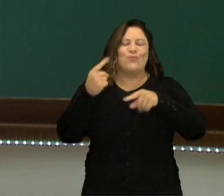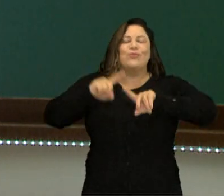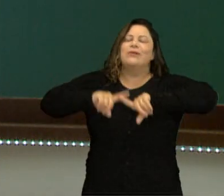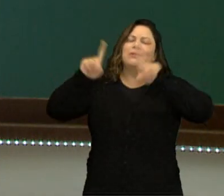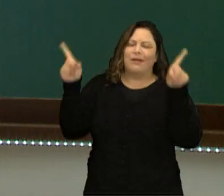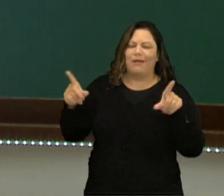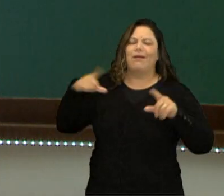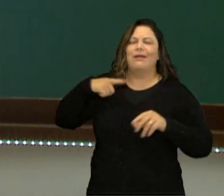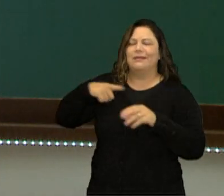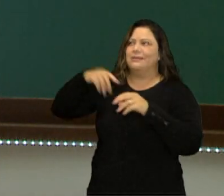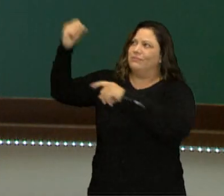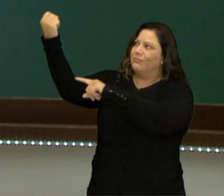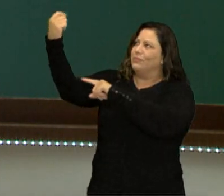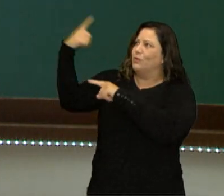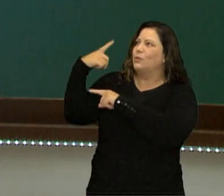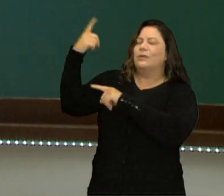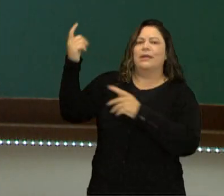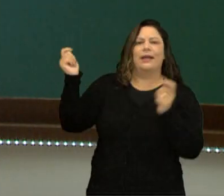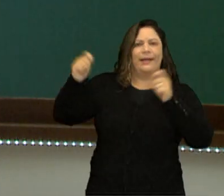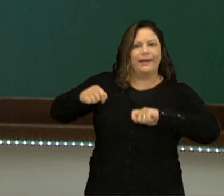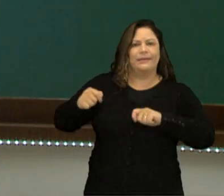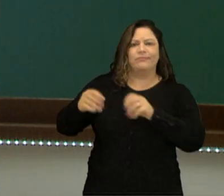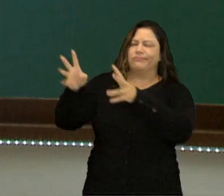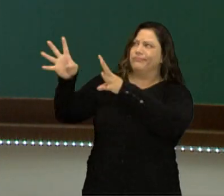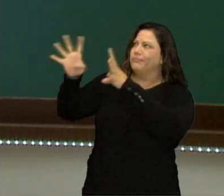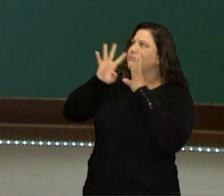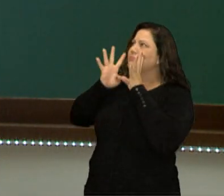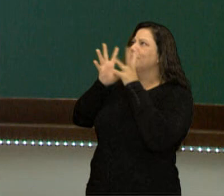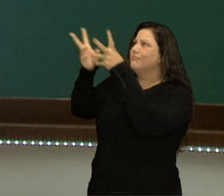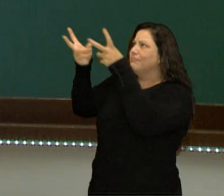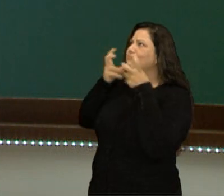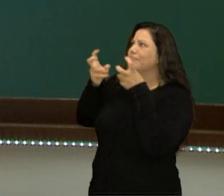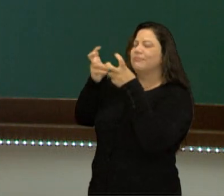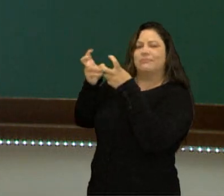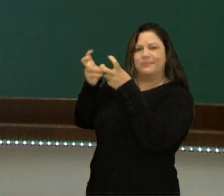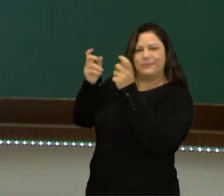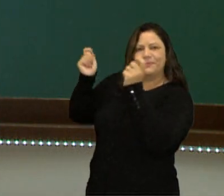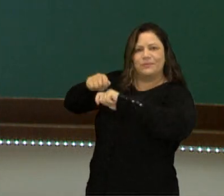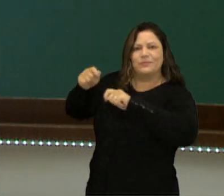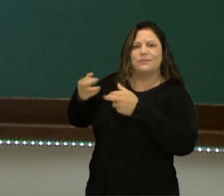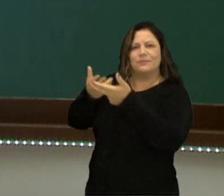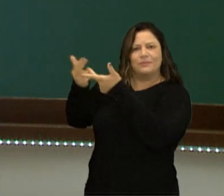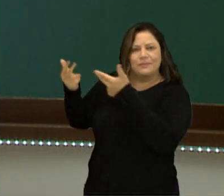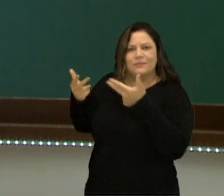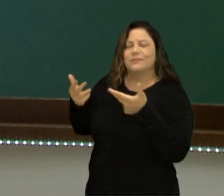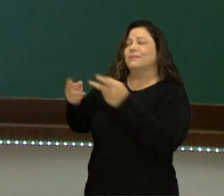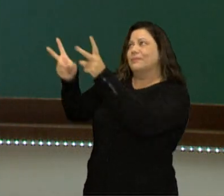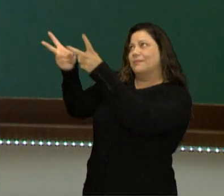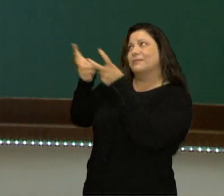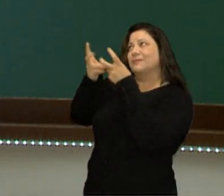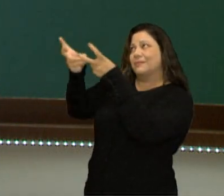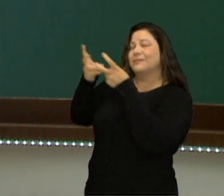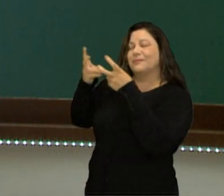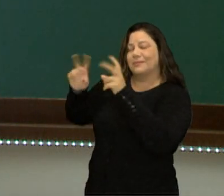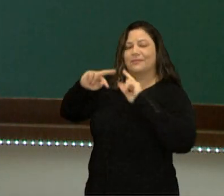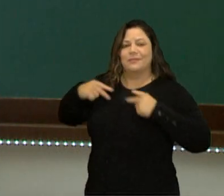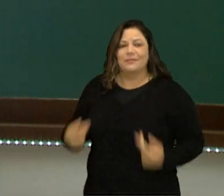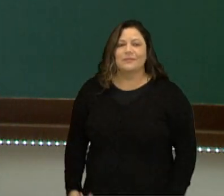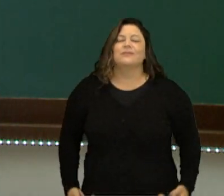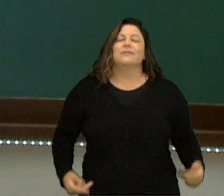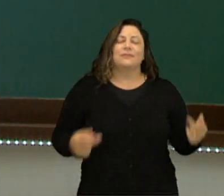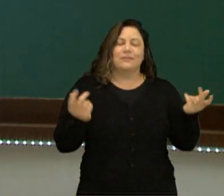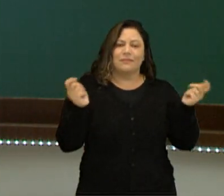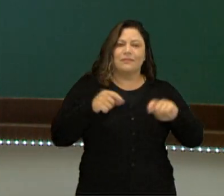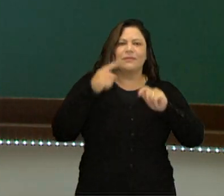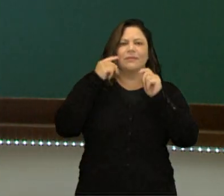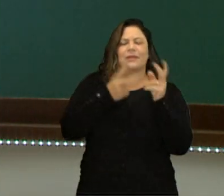é um astro que chama muita atenção. E é claro, ele sempre chamou a atenção do ser humano.